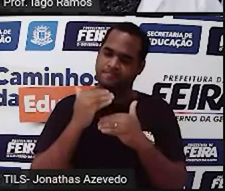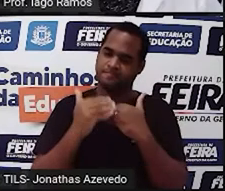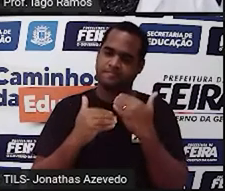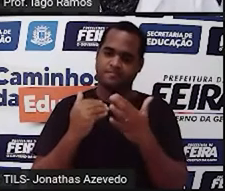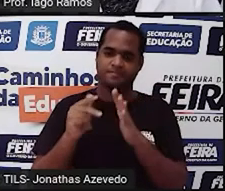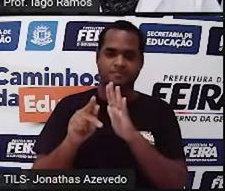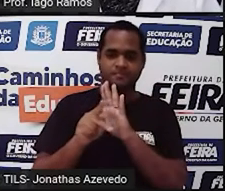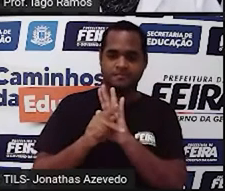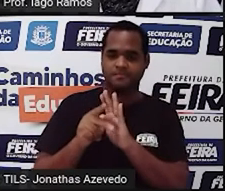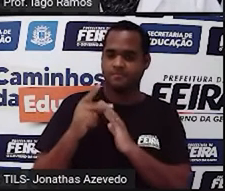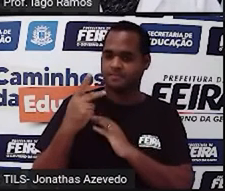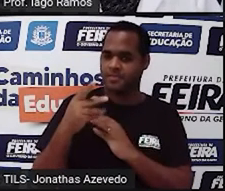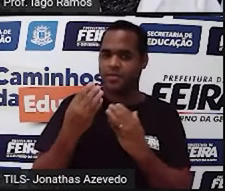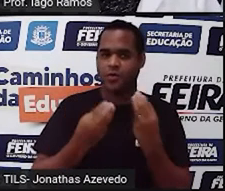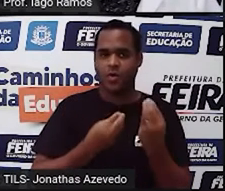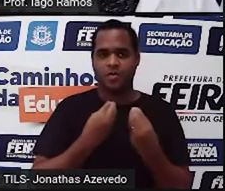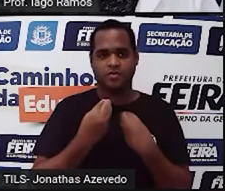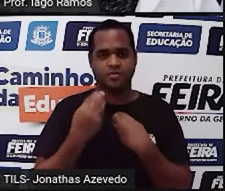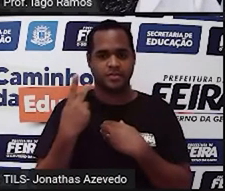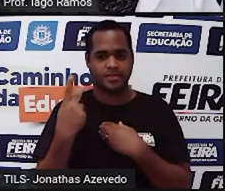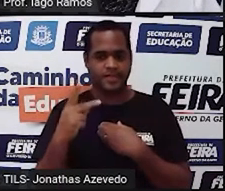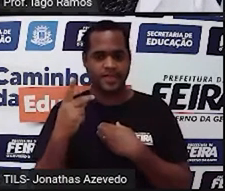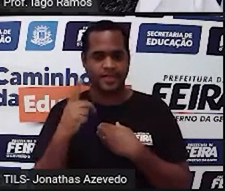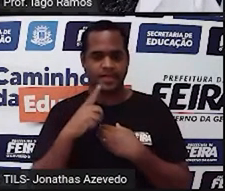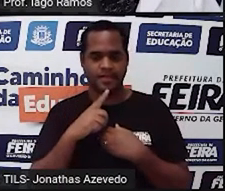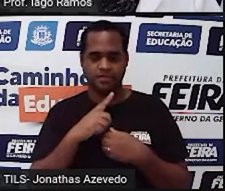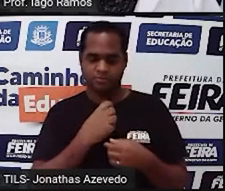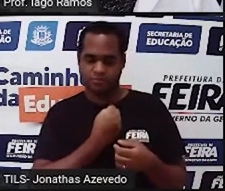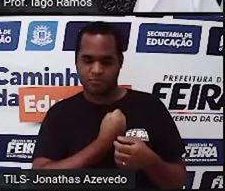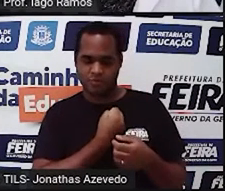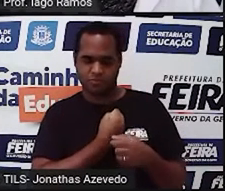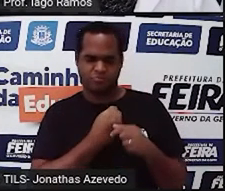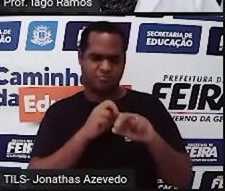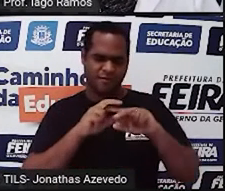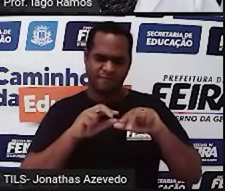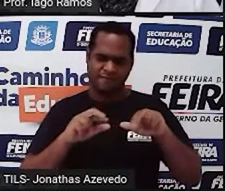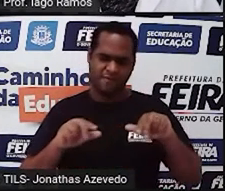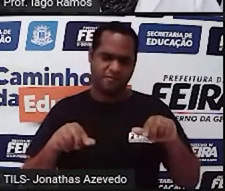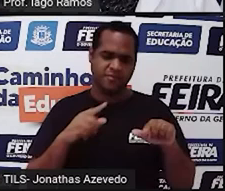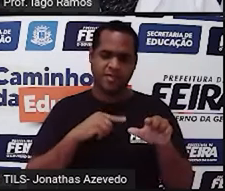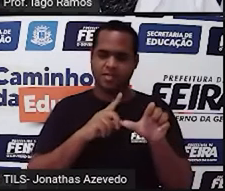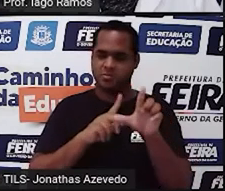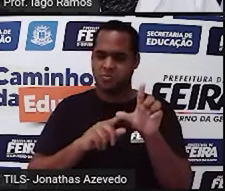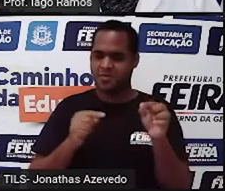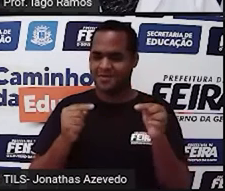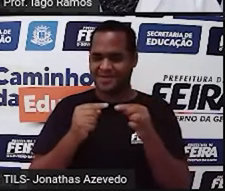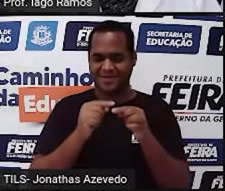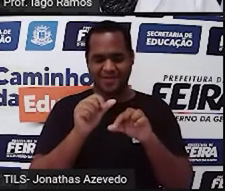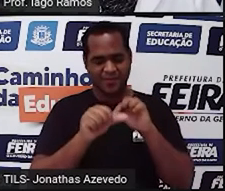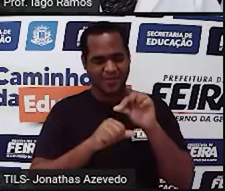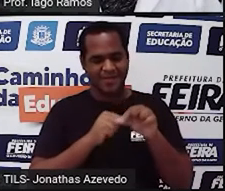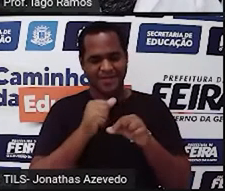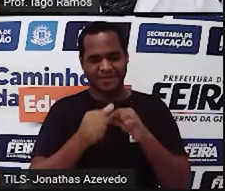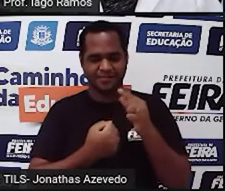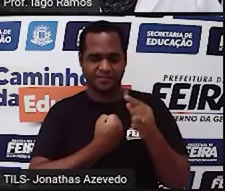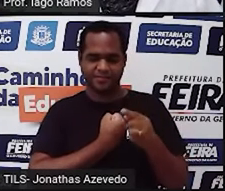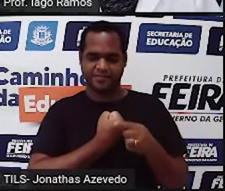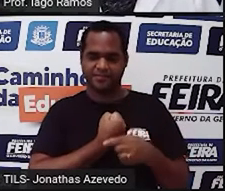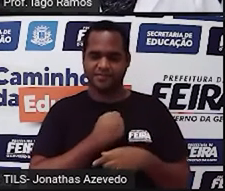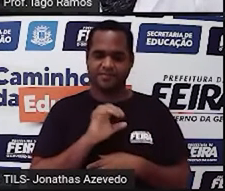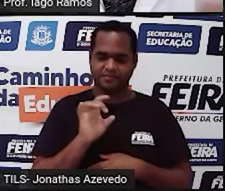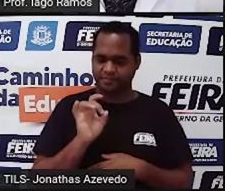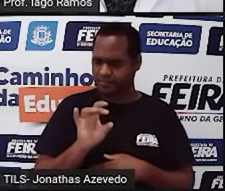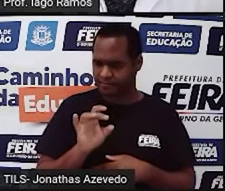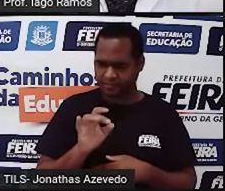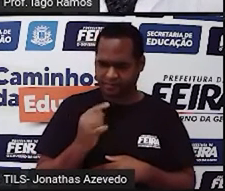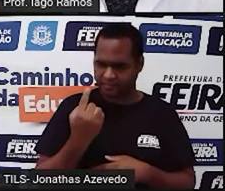forma né o seu símbolos os seus algarismos para representar os números Tá mas não só